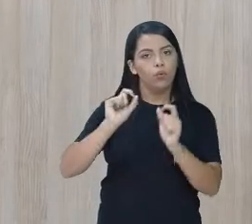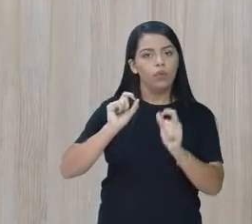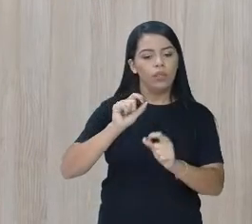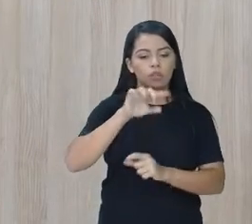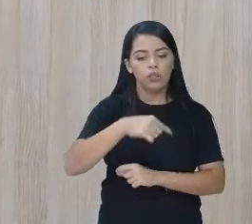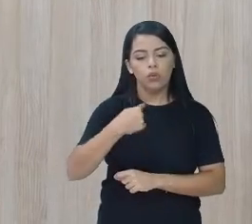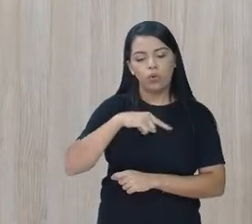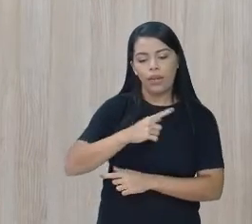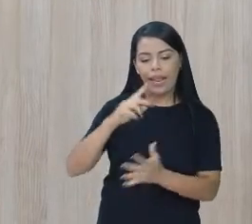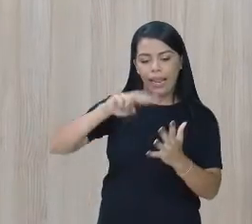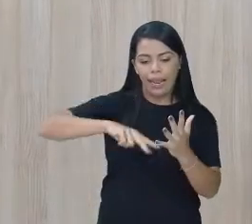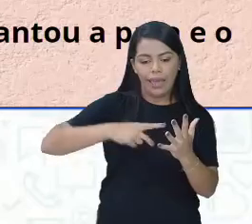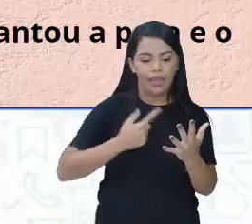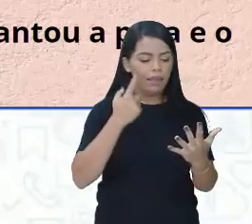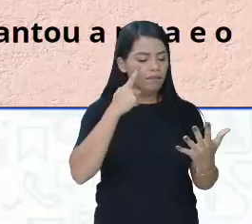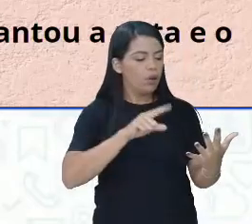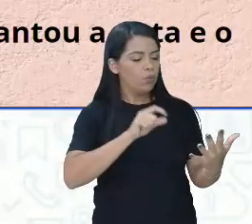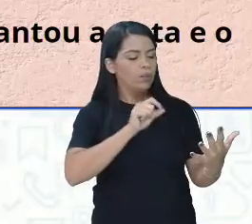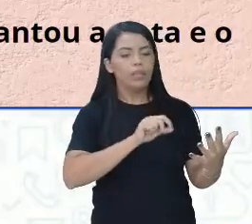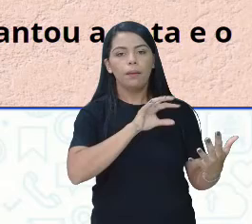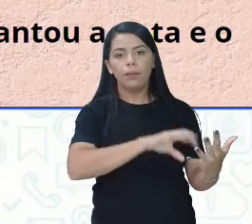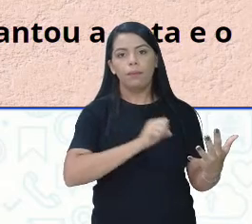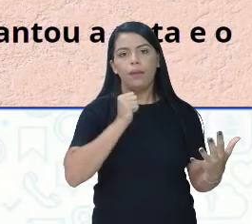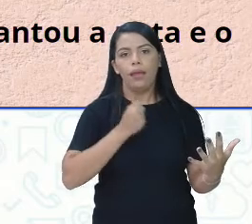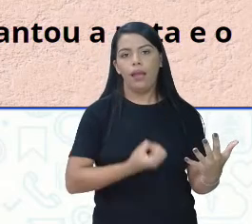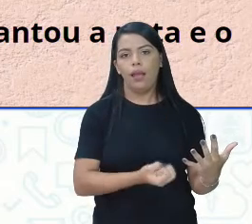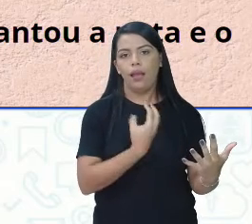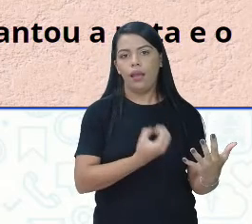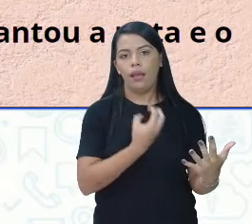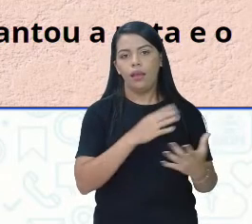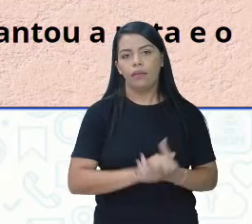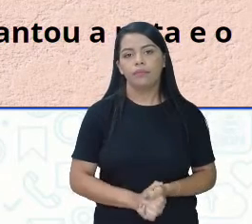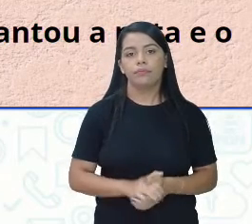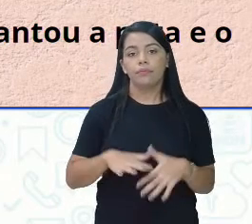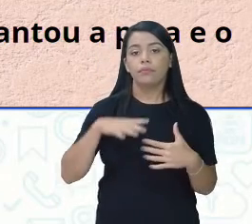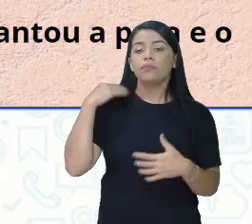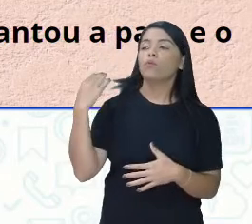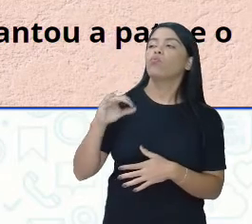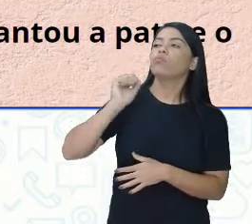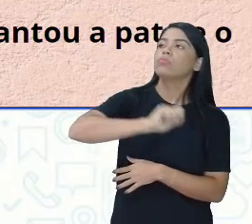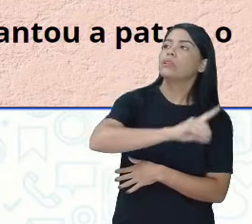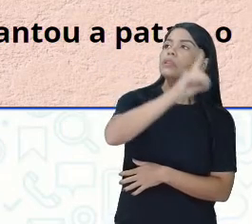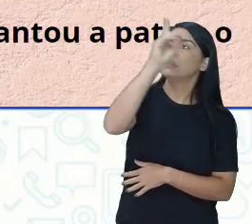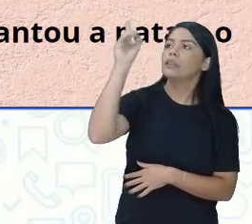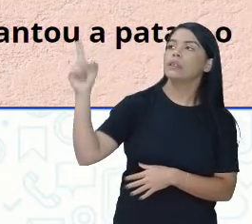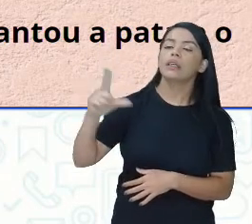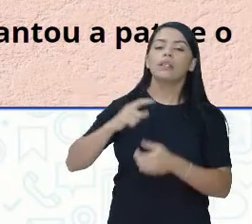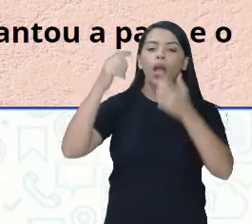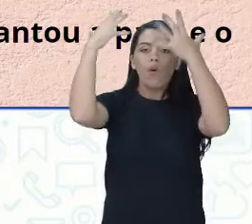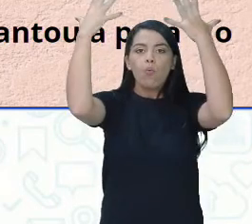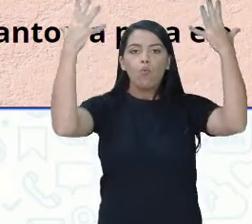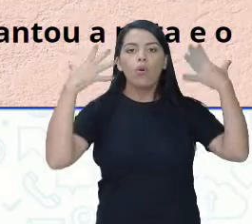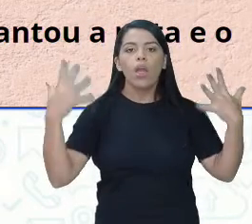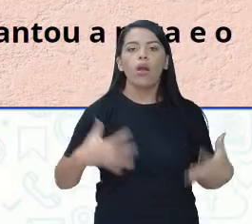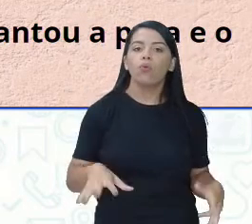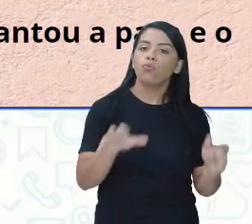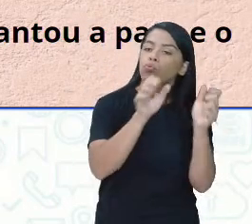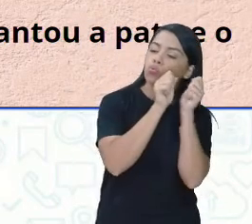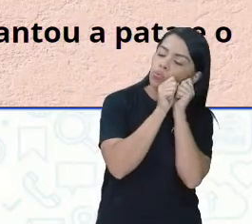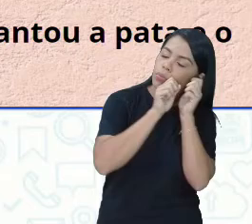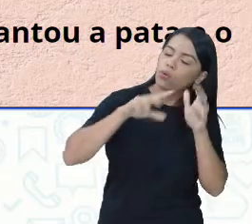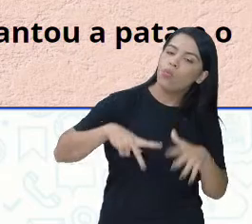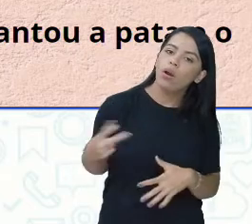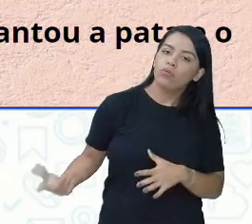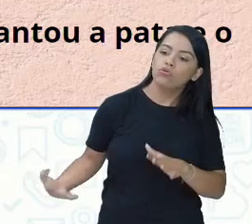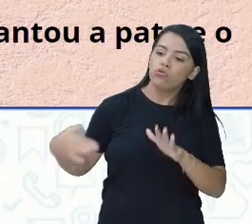dela. Certo dia, estava um leão a dormir a cesta, quando um ratinho começou a correr por cima dele. O